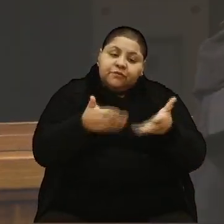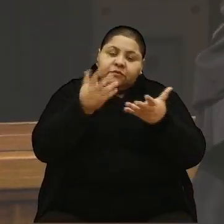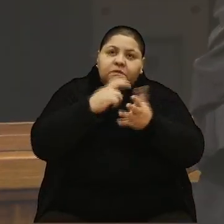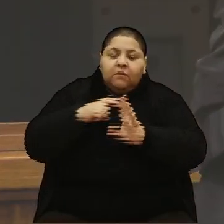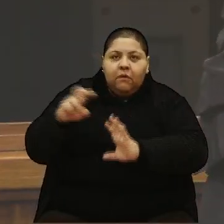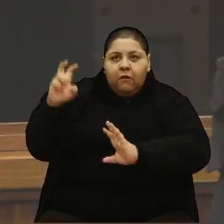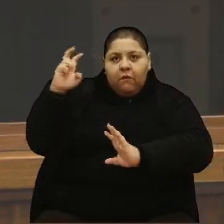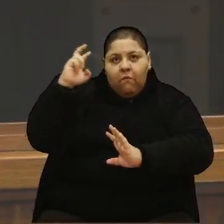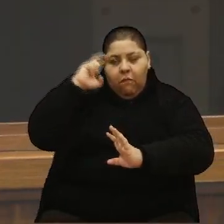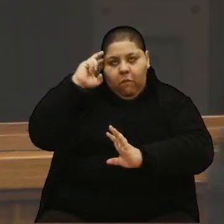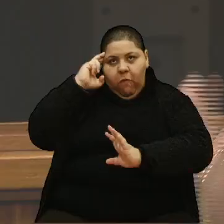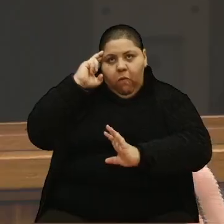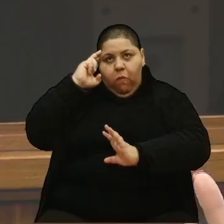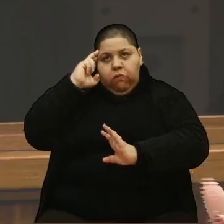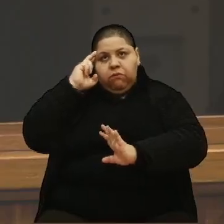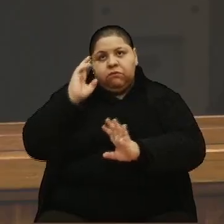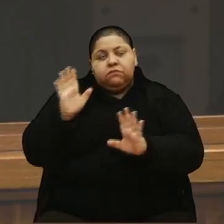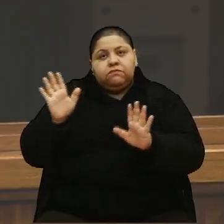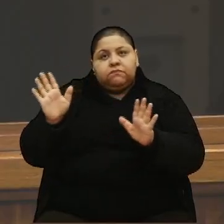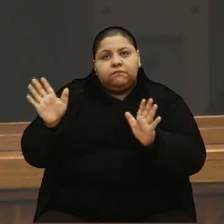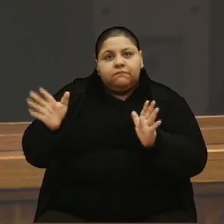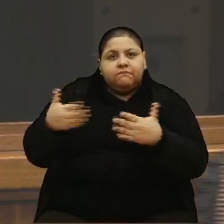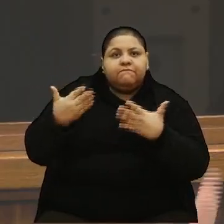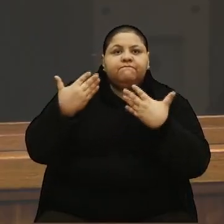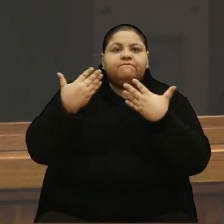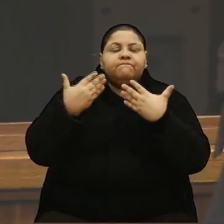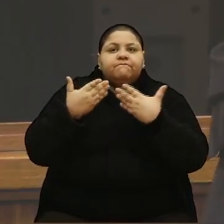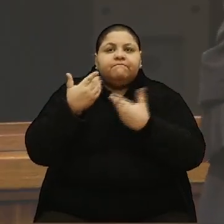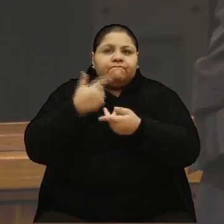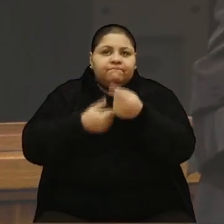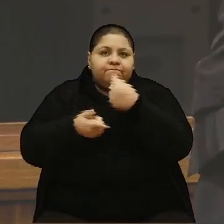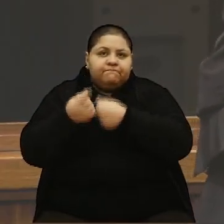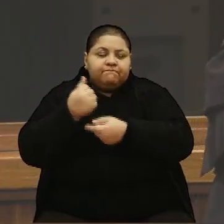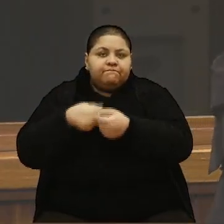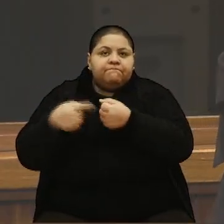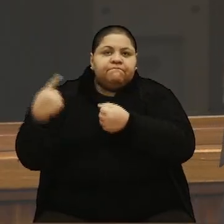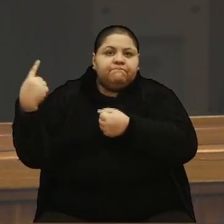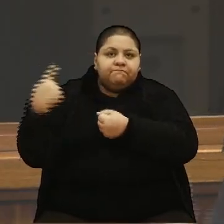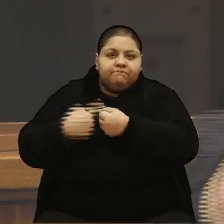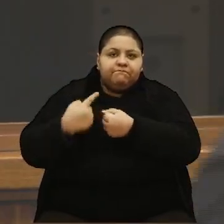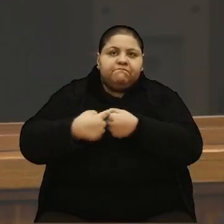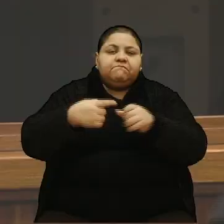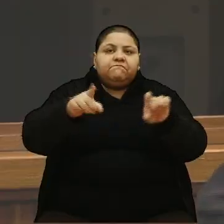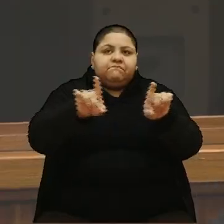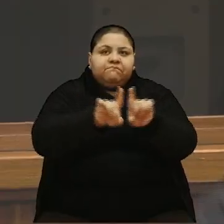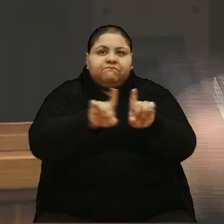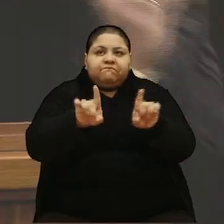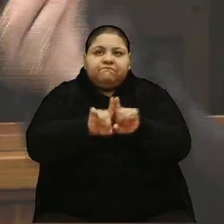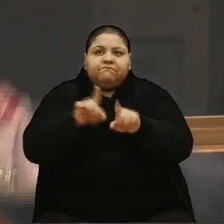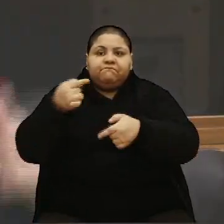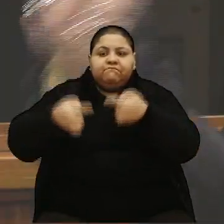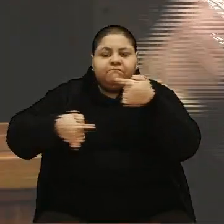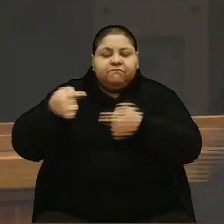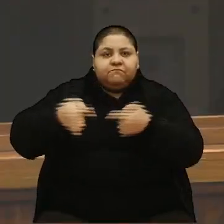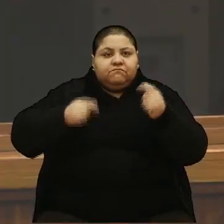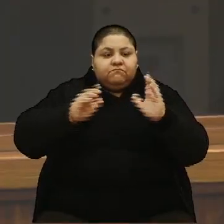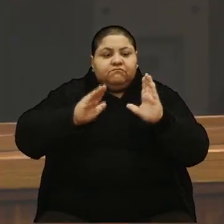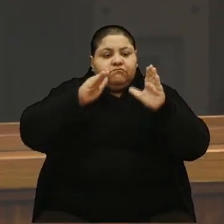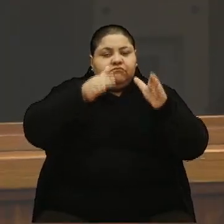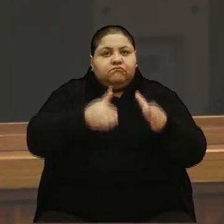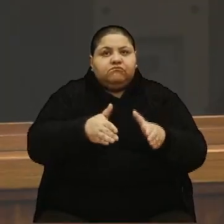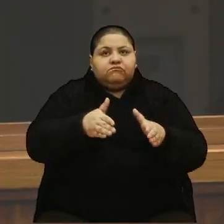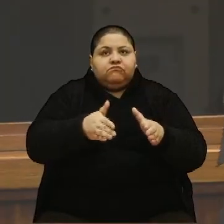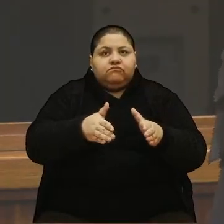cultura, elas fomentam a economia na nossa cidade e também fazer o debate específico sobre